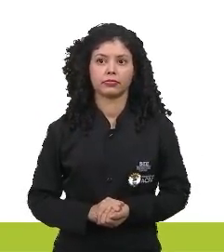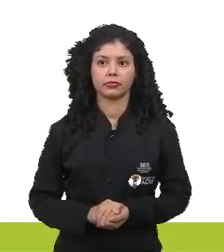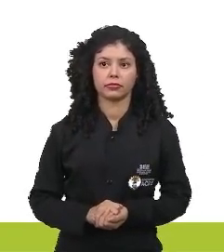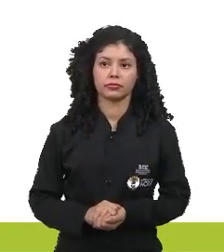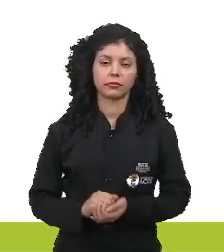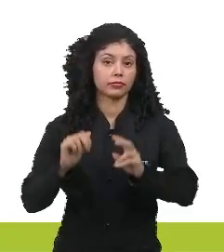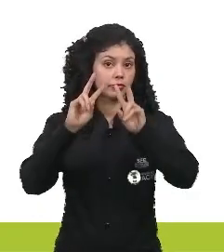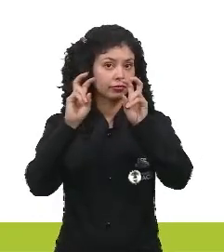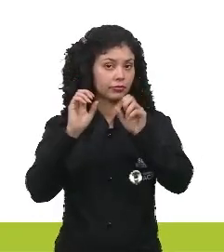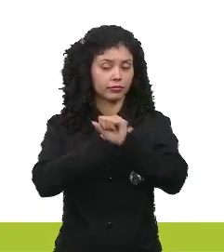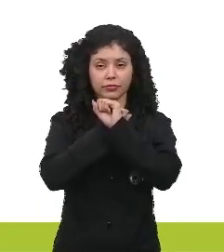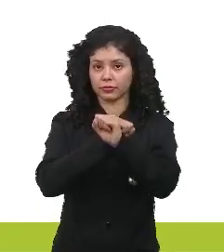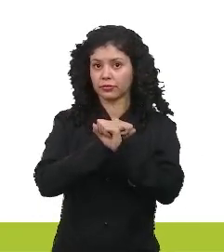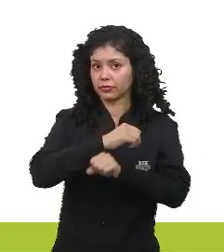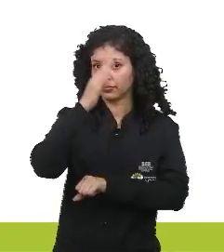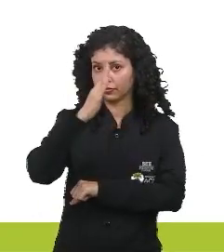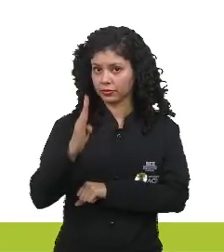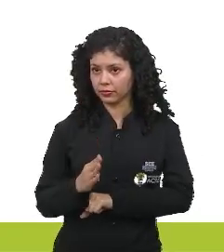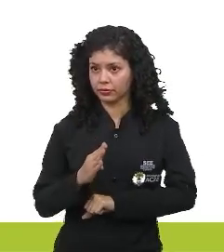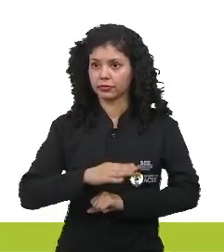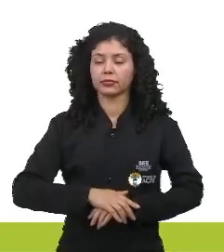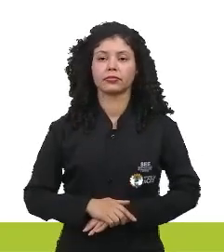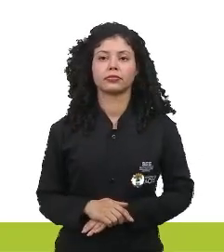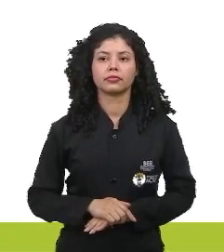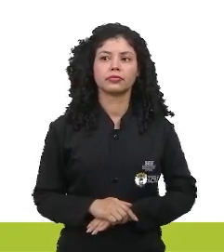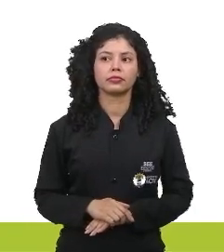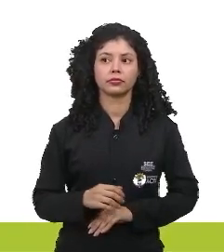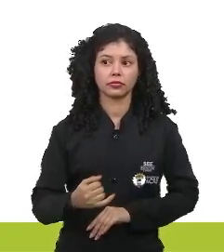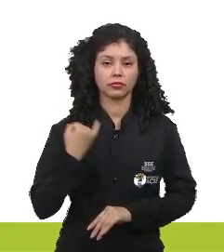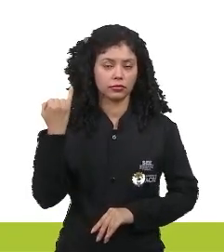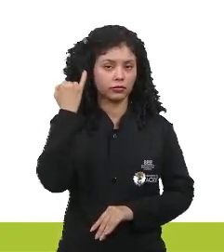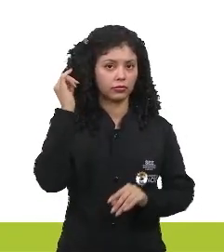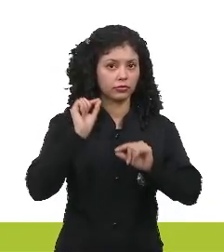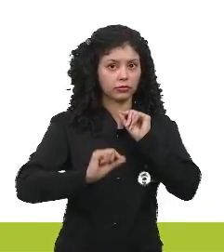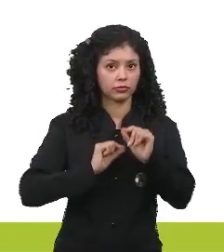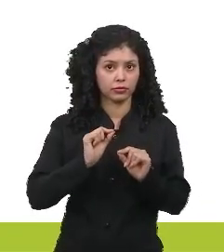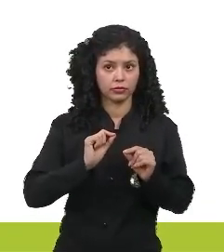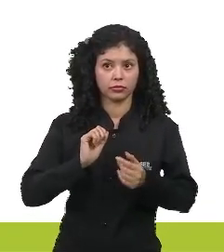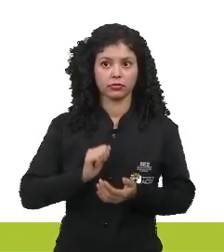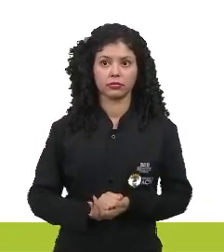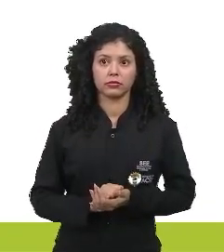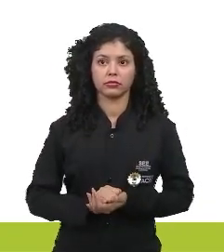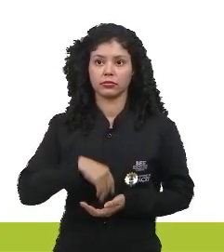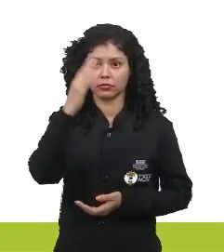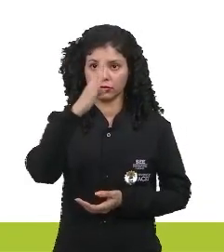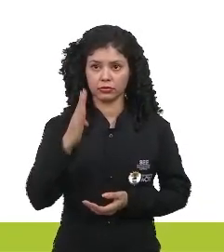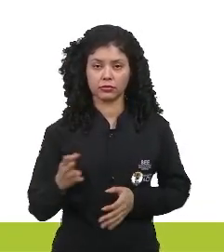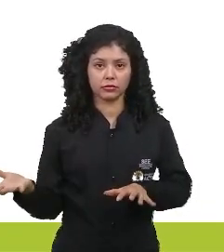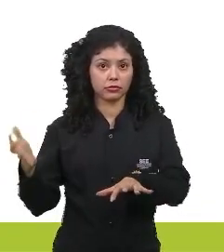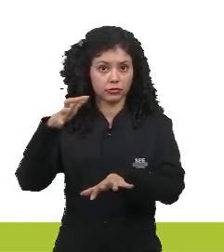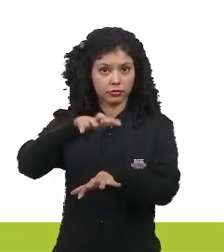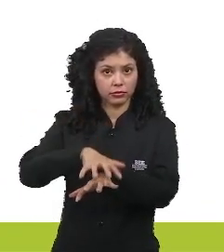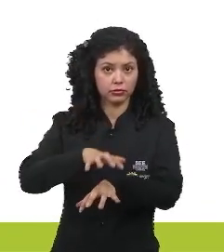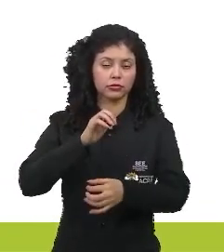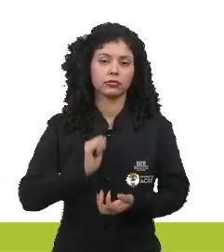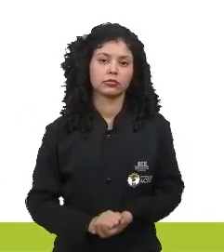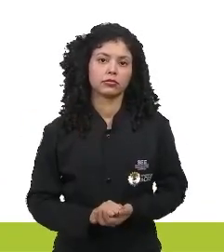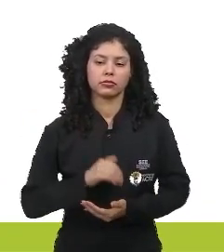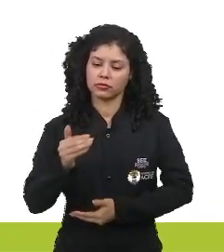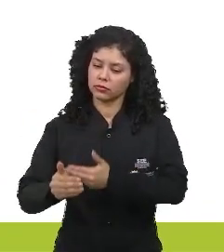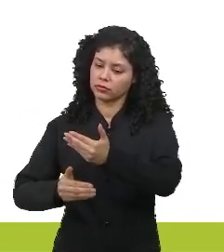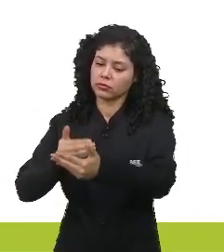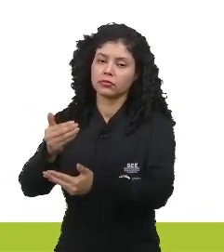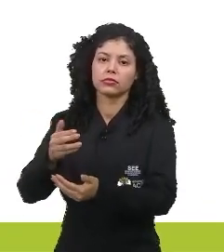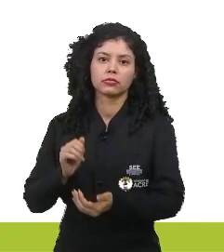Vamos tratar da escravidão no Brasil, principalmente aí no Brasil colonial e os